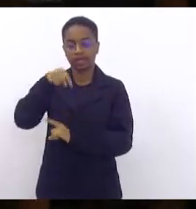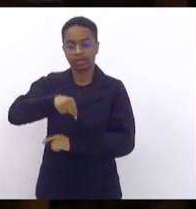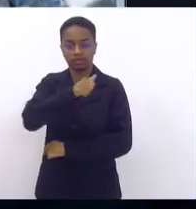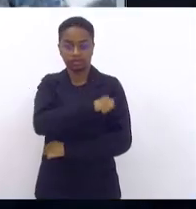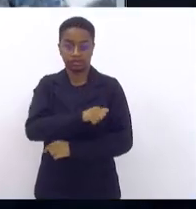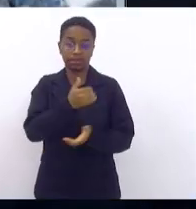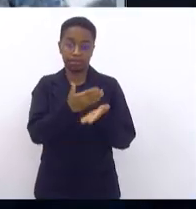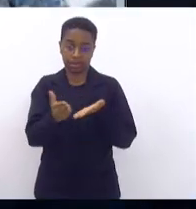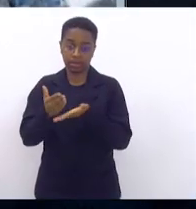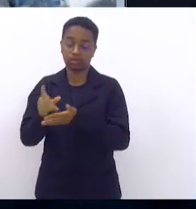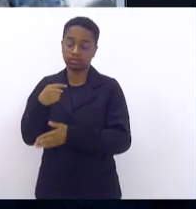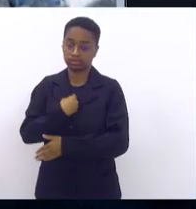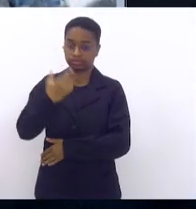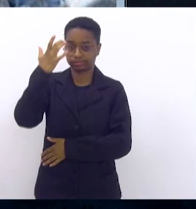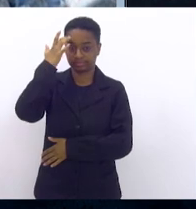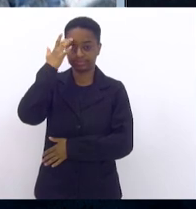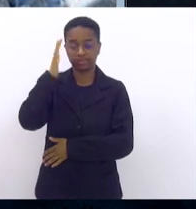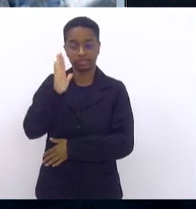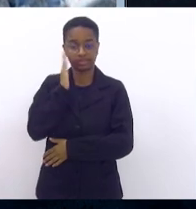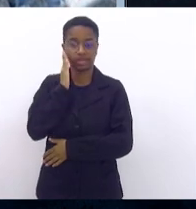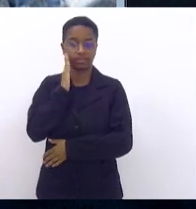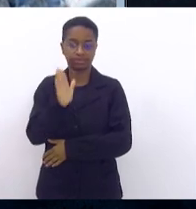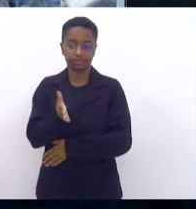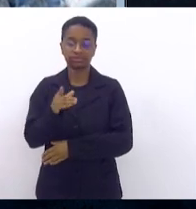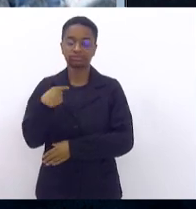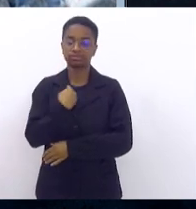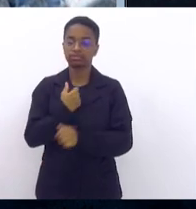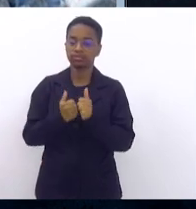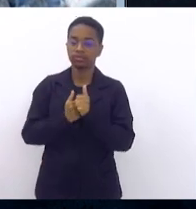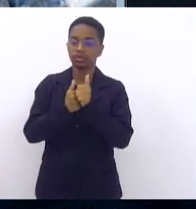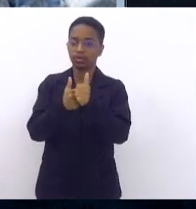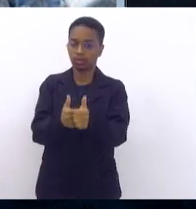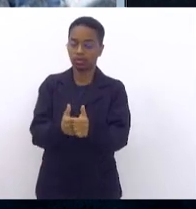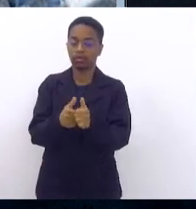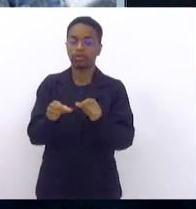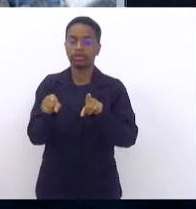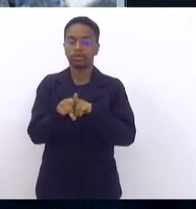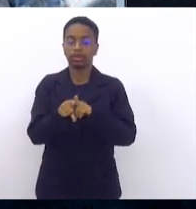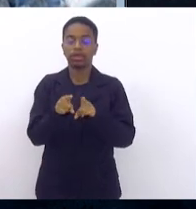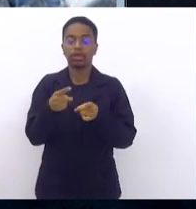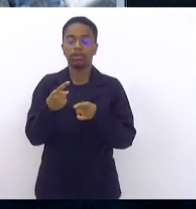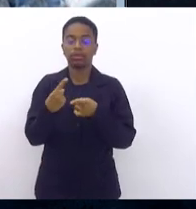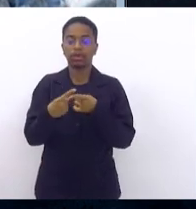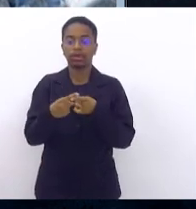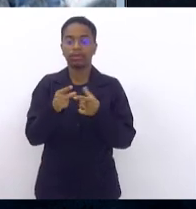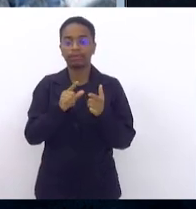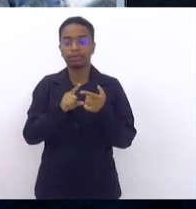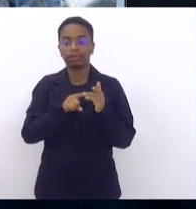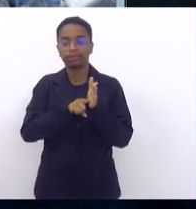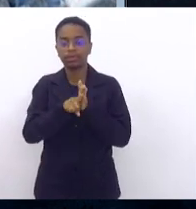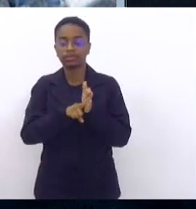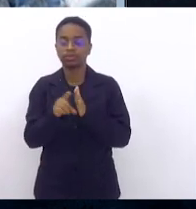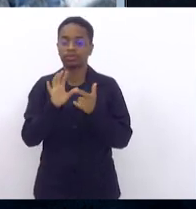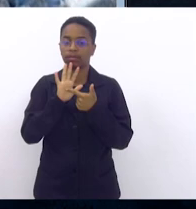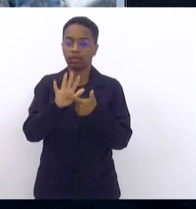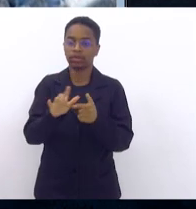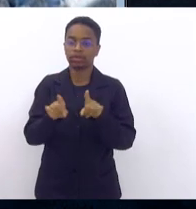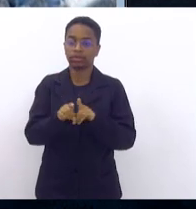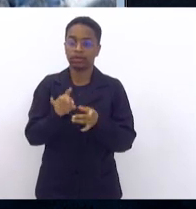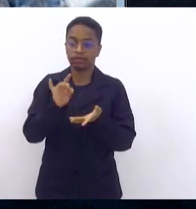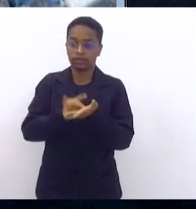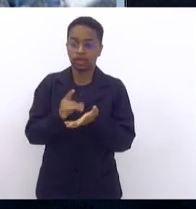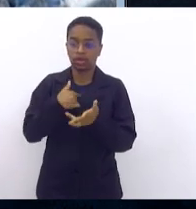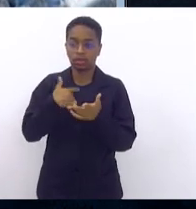né e a gente sabe a gente vem acompanhando porque as pesquisas dos apontam né e a realidade que eu trago